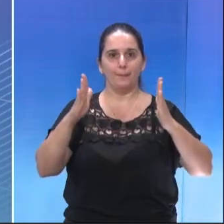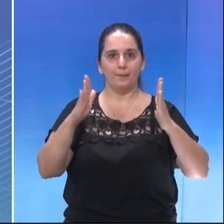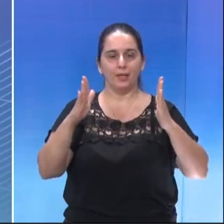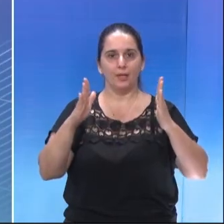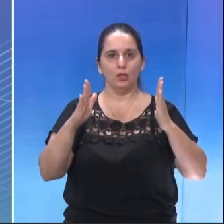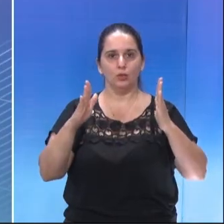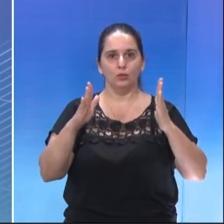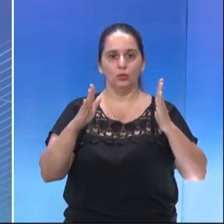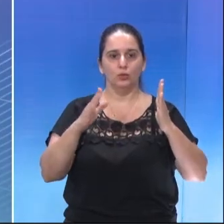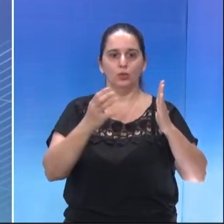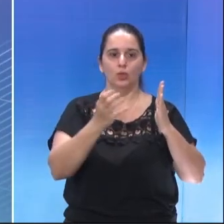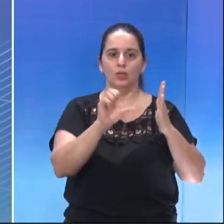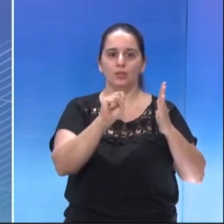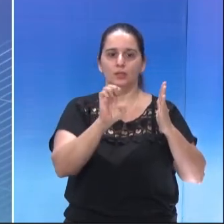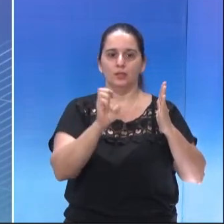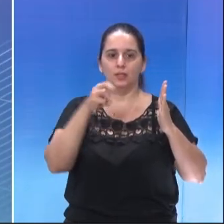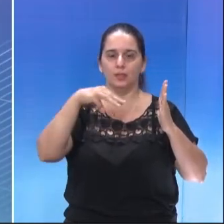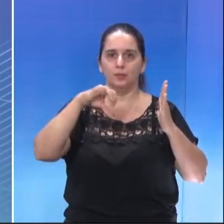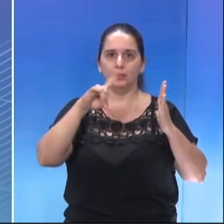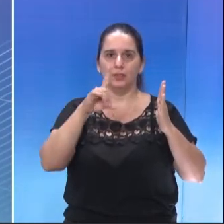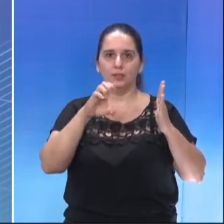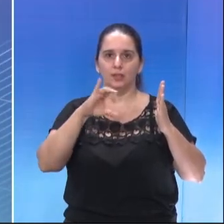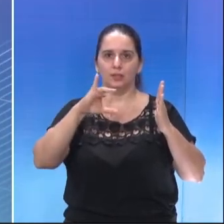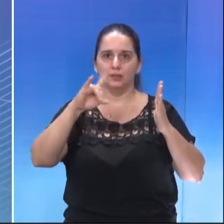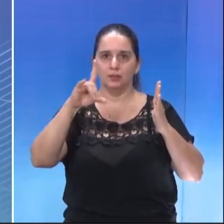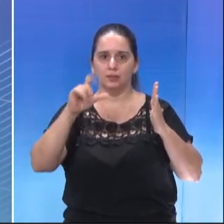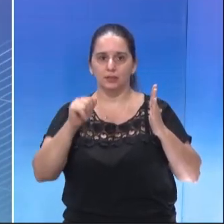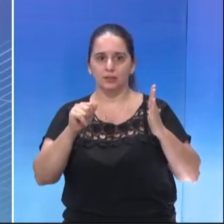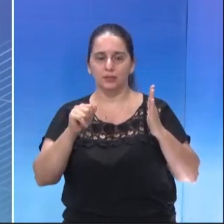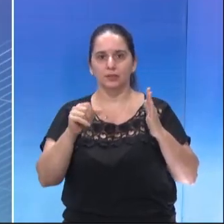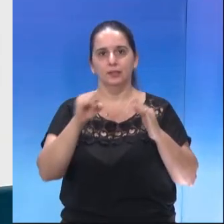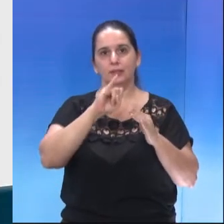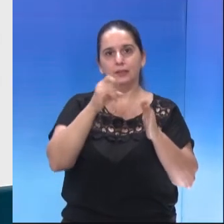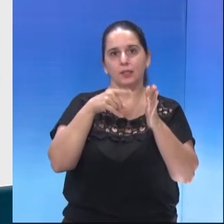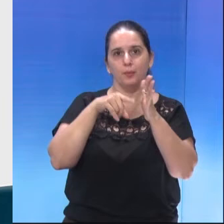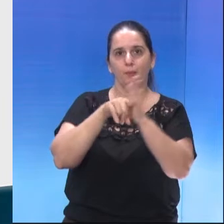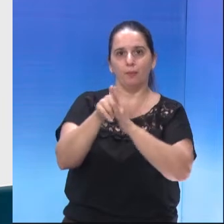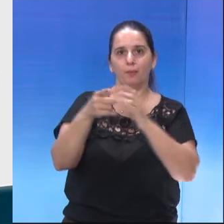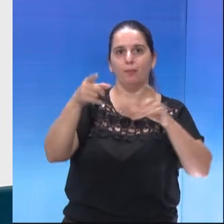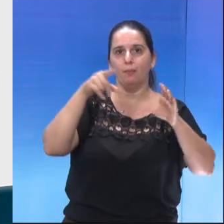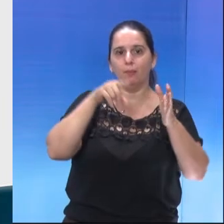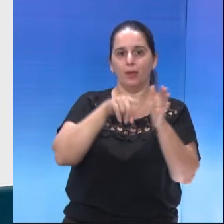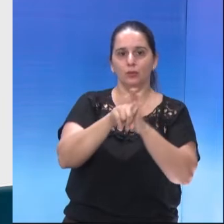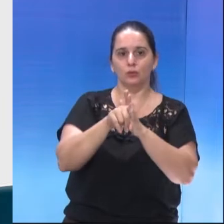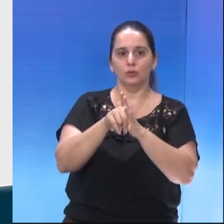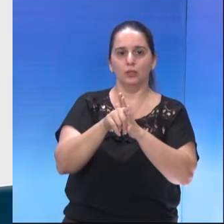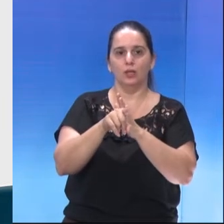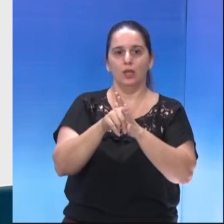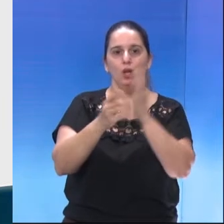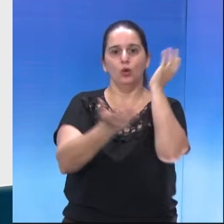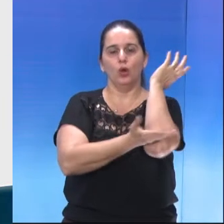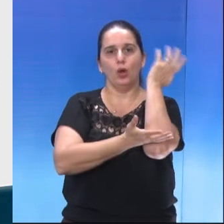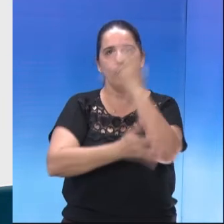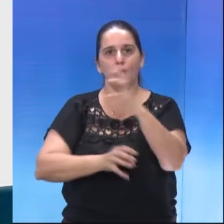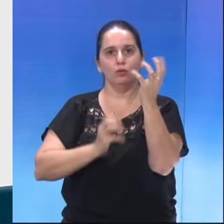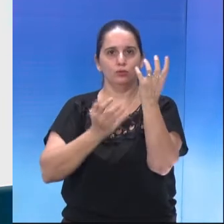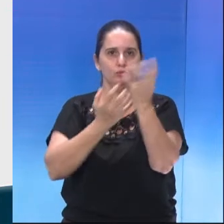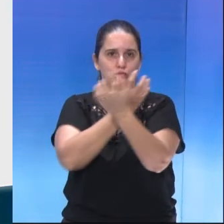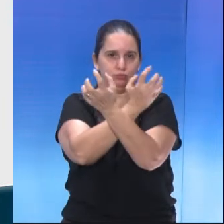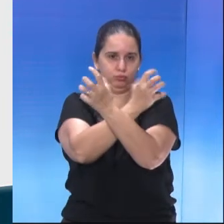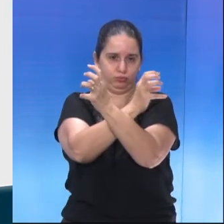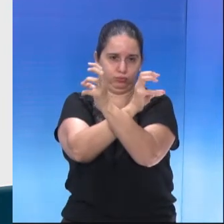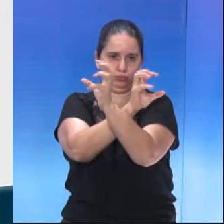a questão se resume no enunciado. Se a gente voltar lá na questão no início dela, ao destruir uma paisagem de árvores de